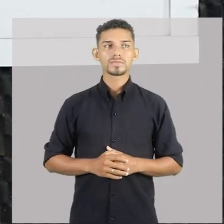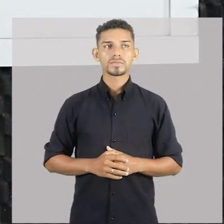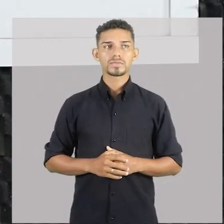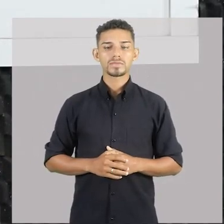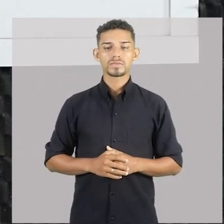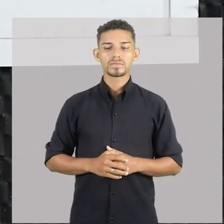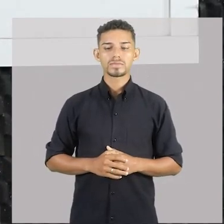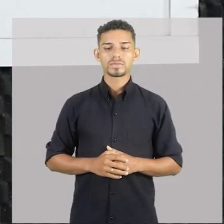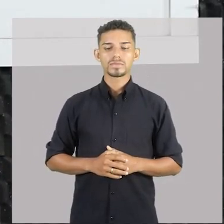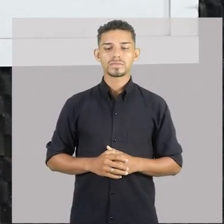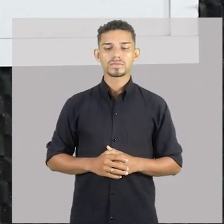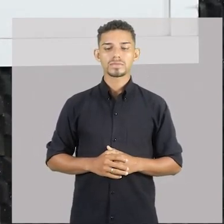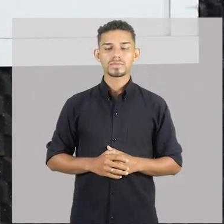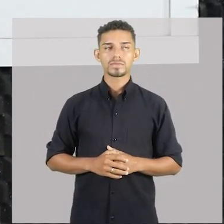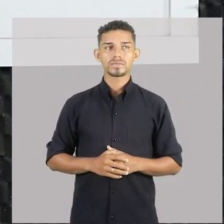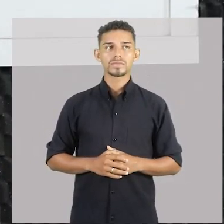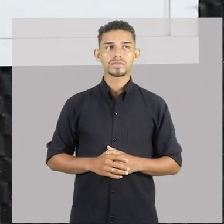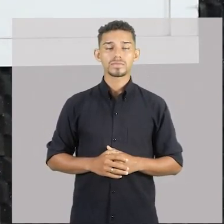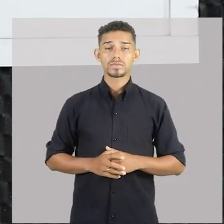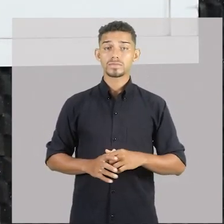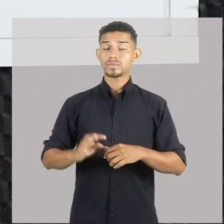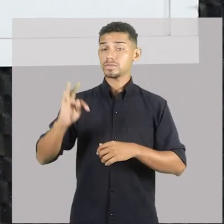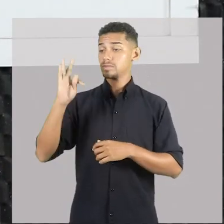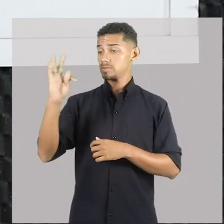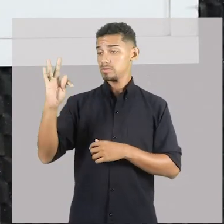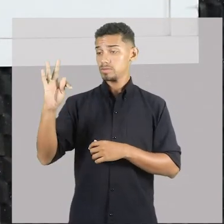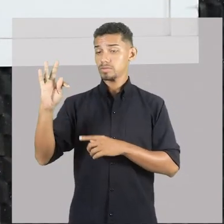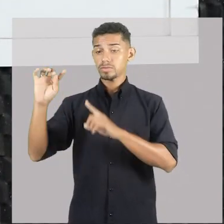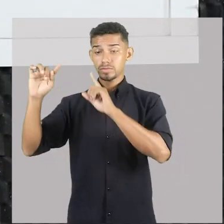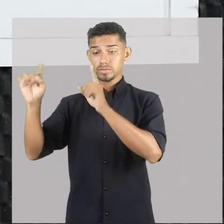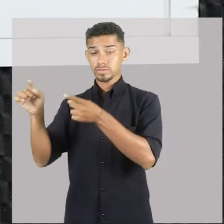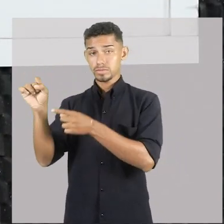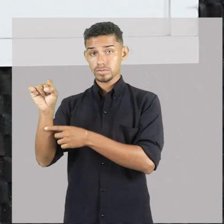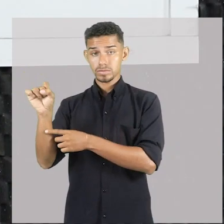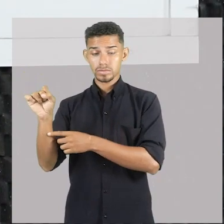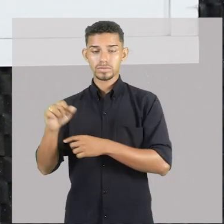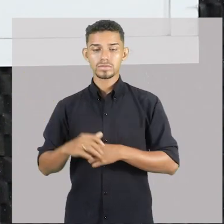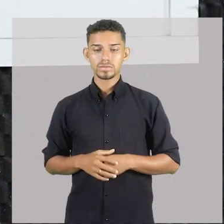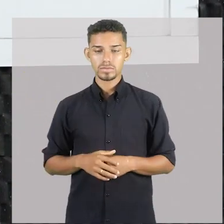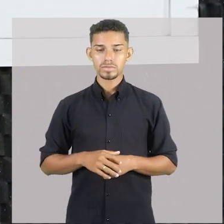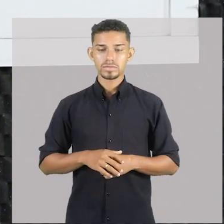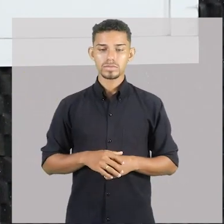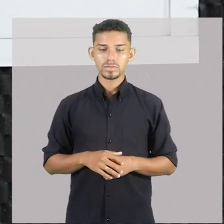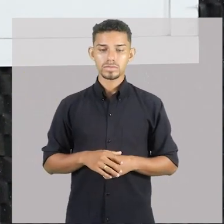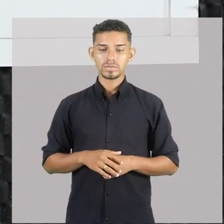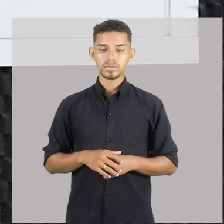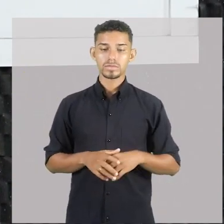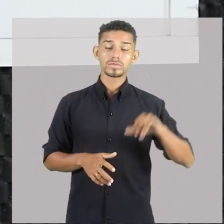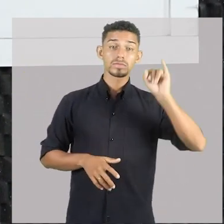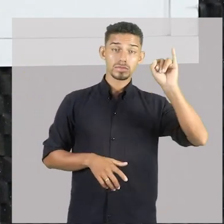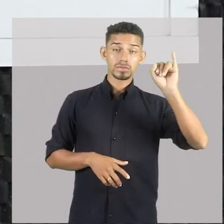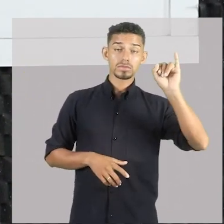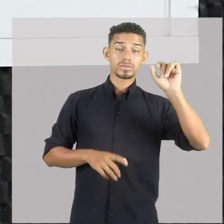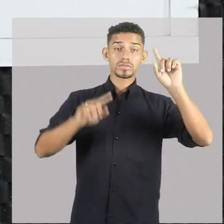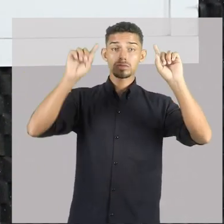Gráfico aqui é o tempo em segundos e aqui a corrente, a intensidade da corrente, ela está